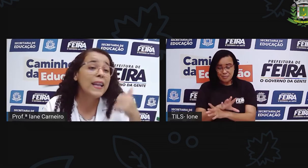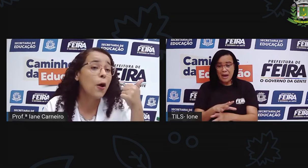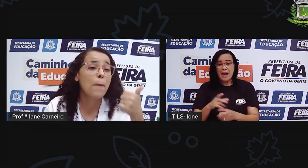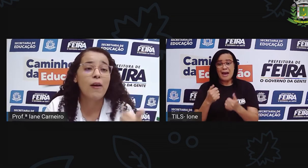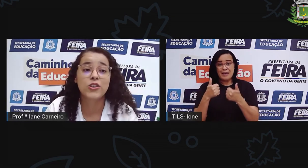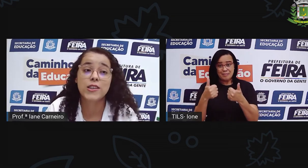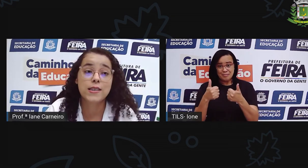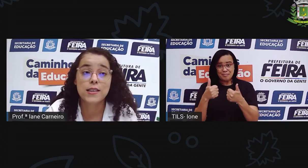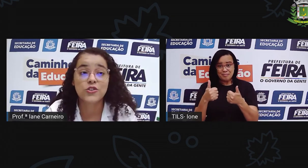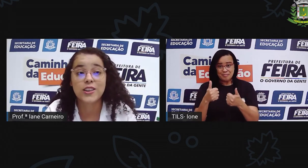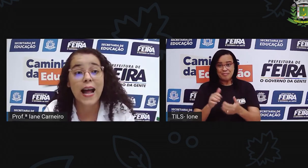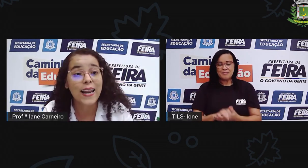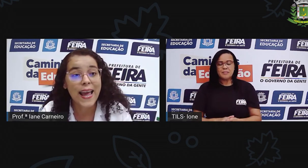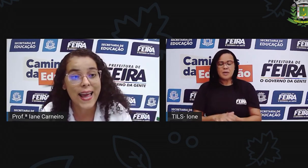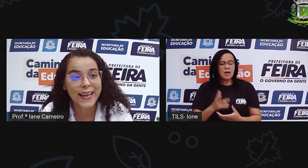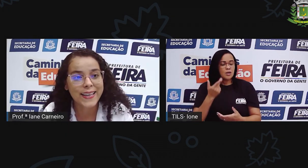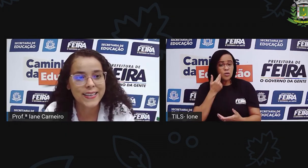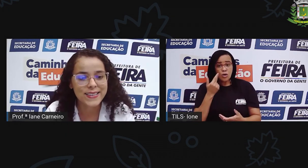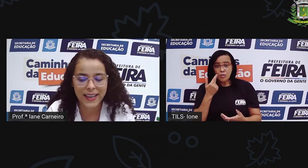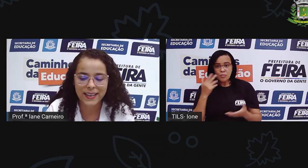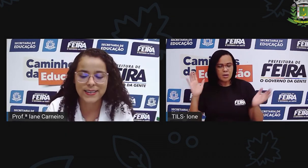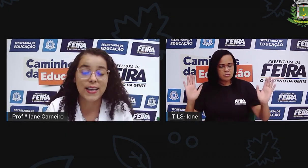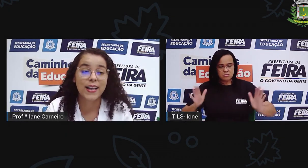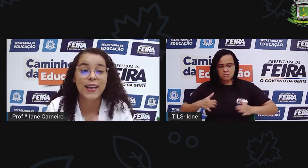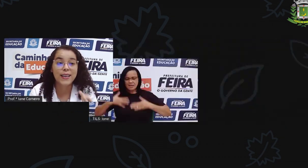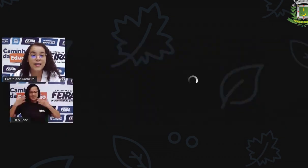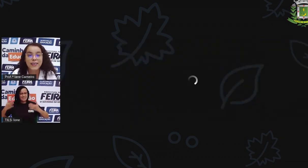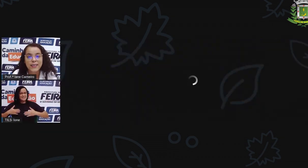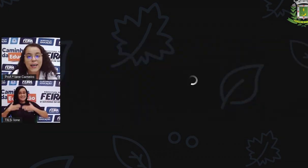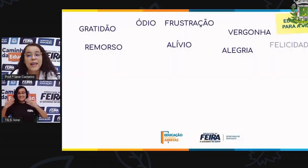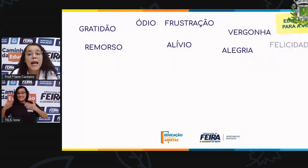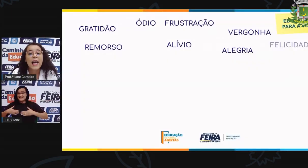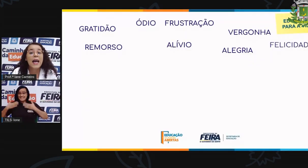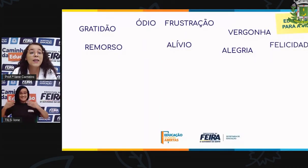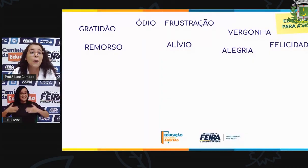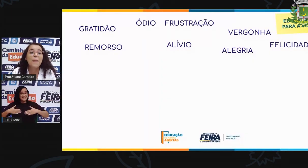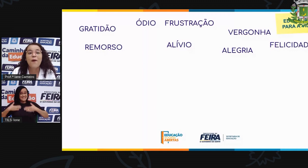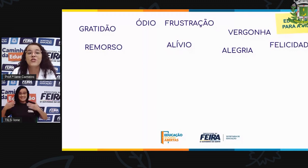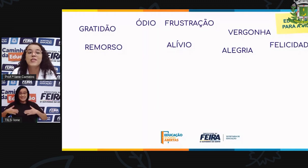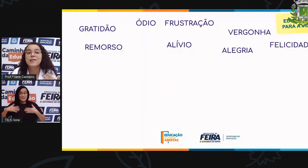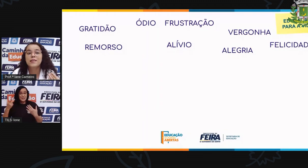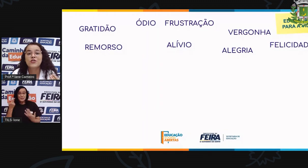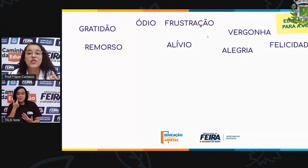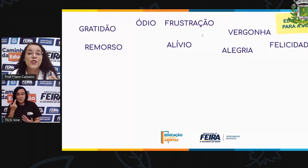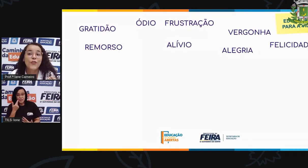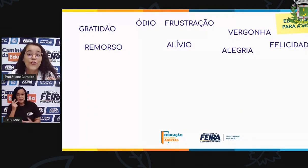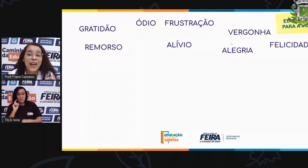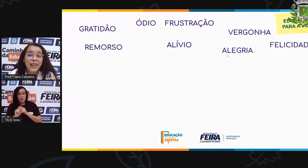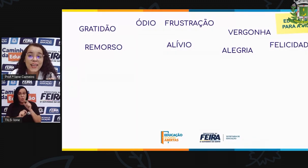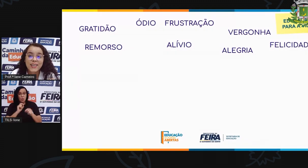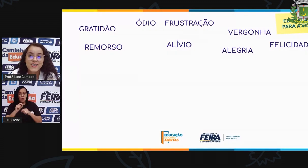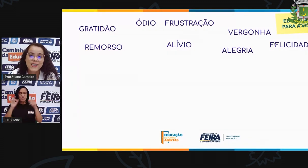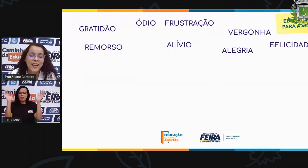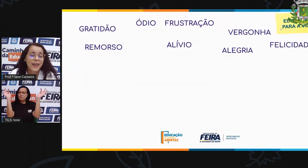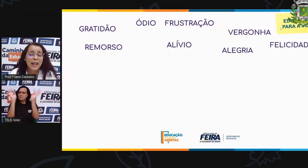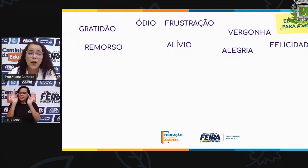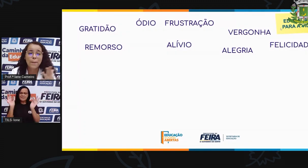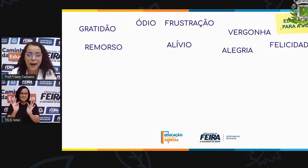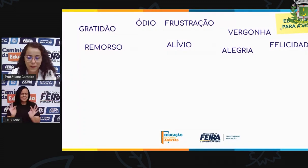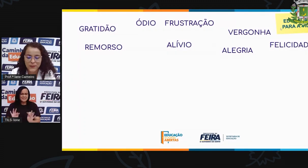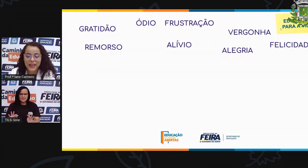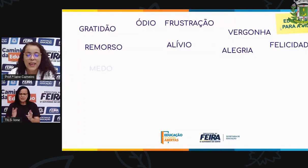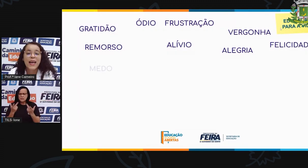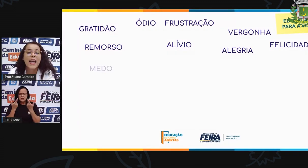É normal a gente se sentir alegre, né? Ter alegria. É normal a gente se sentir feliz, né?